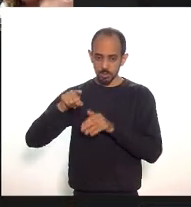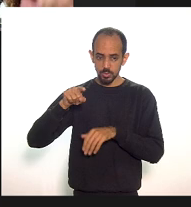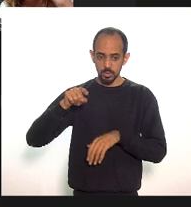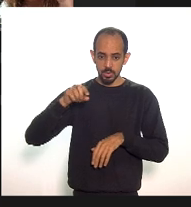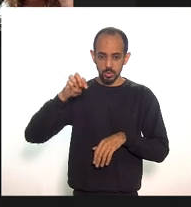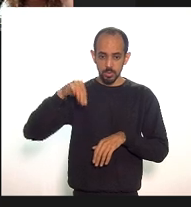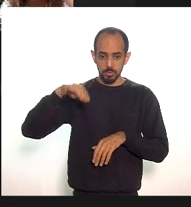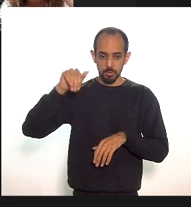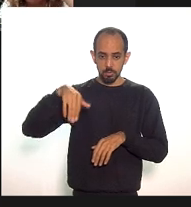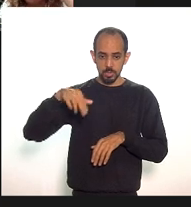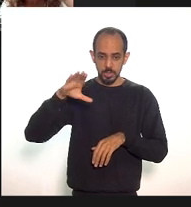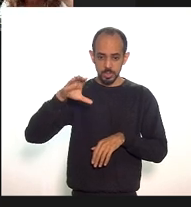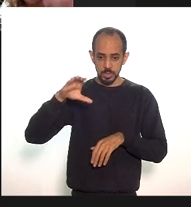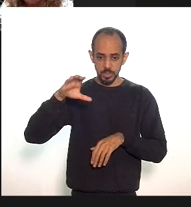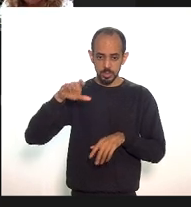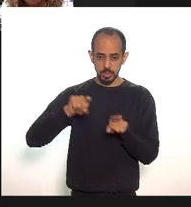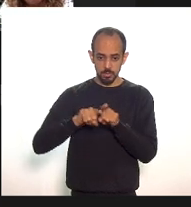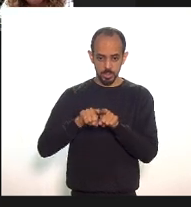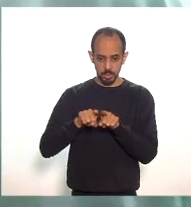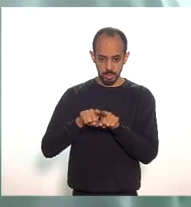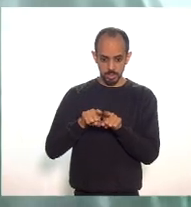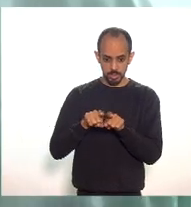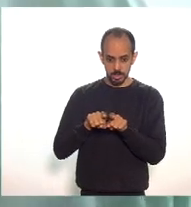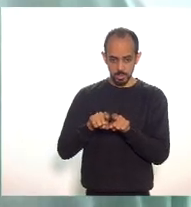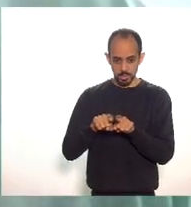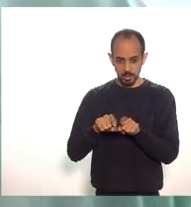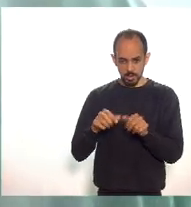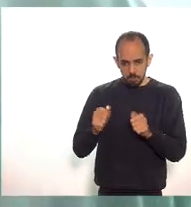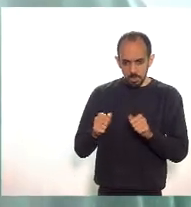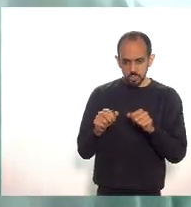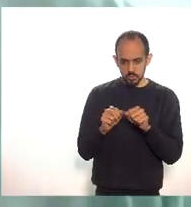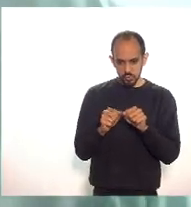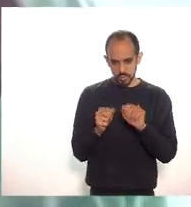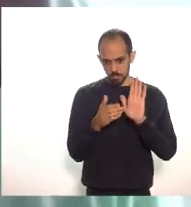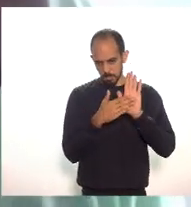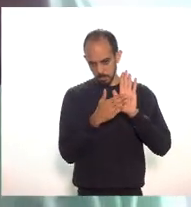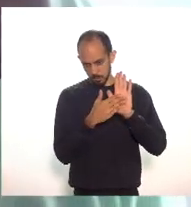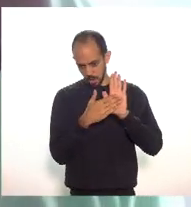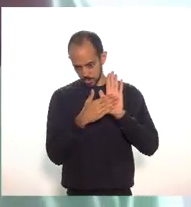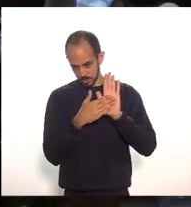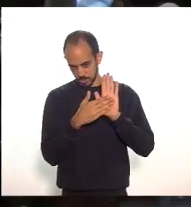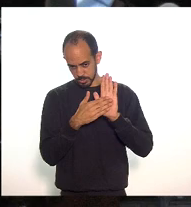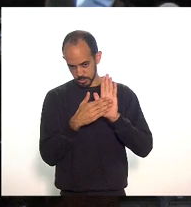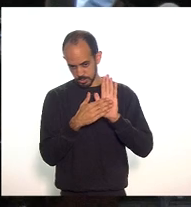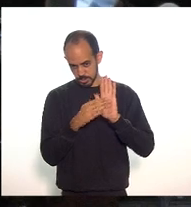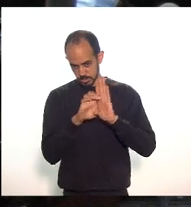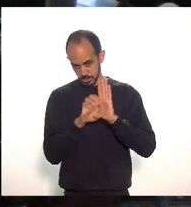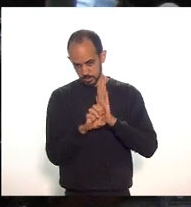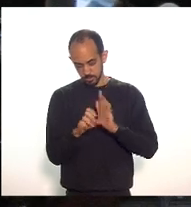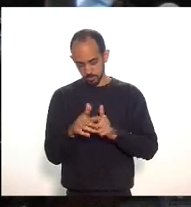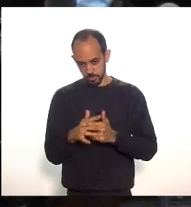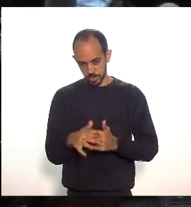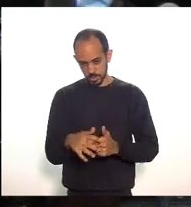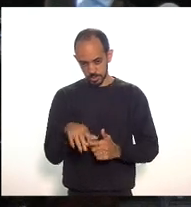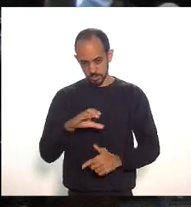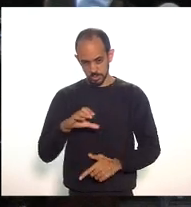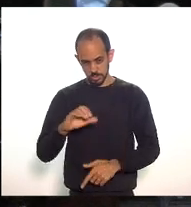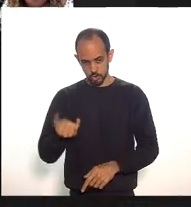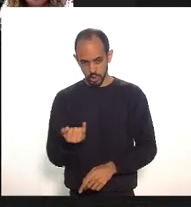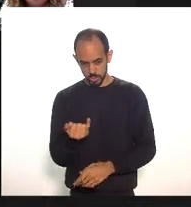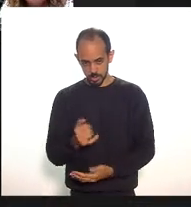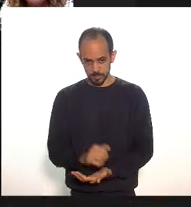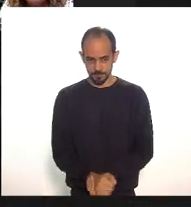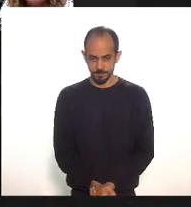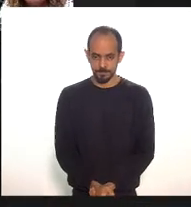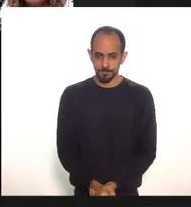o presidente Posso te fazer uma proposta como membro da ccj Deputado Luiz que ia falar também claro que pode a